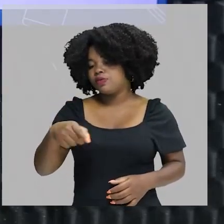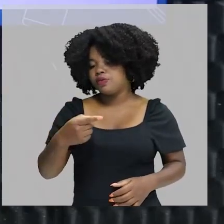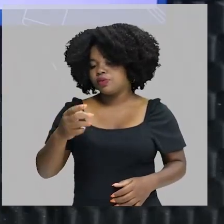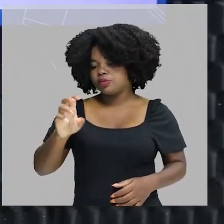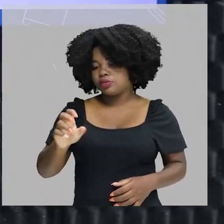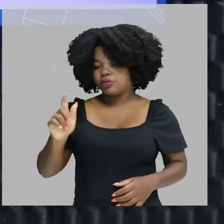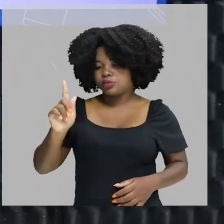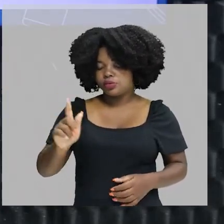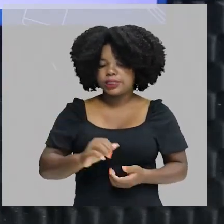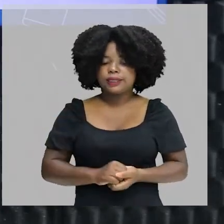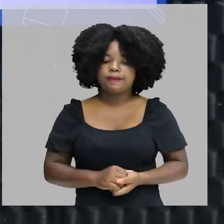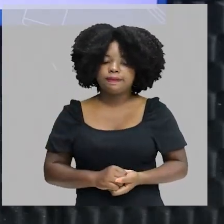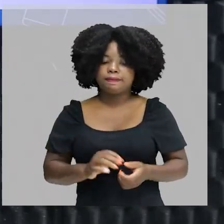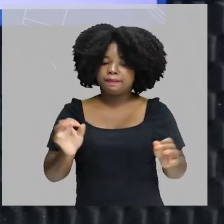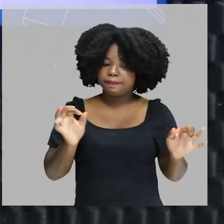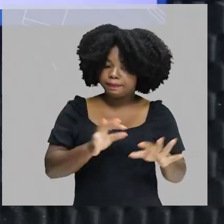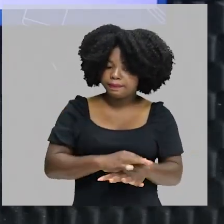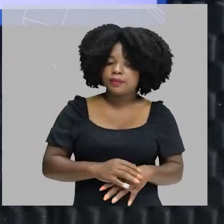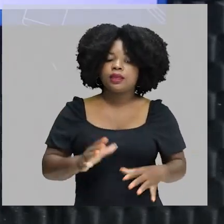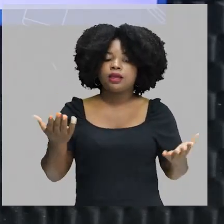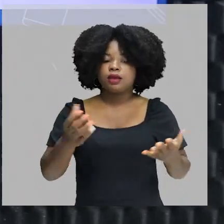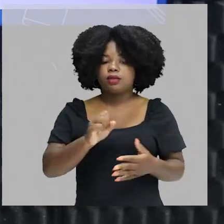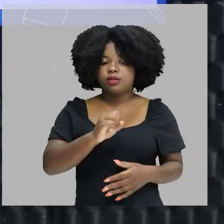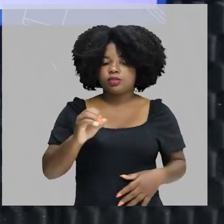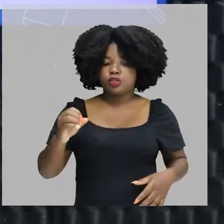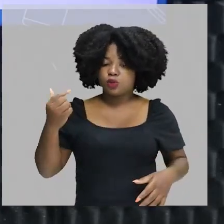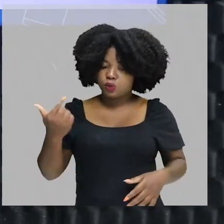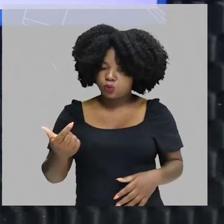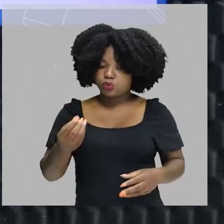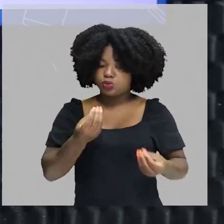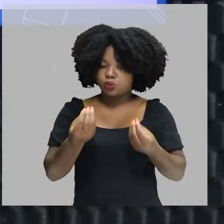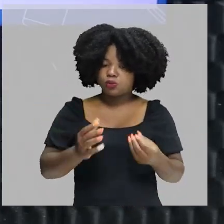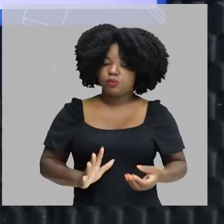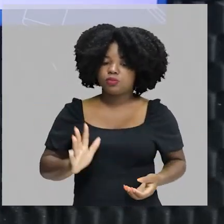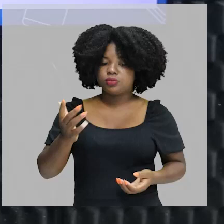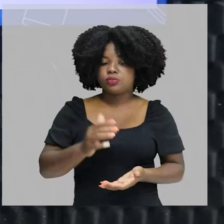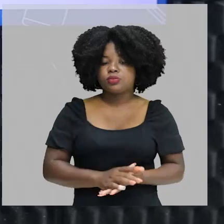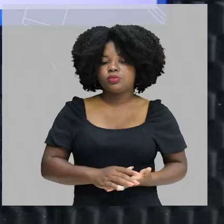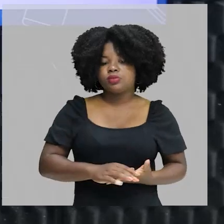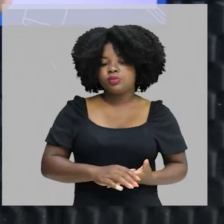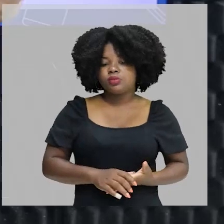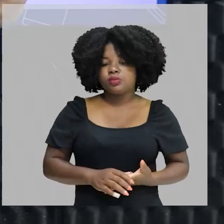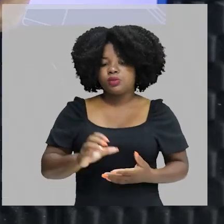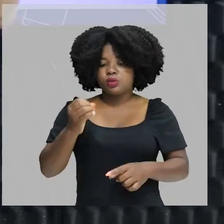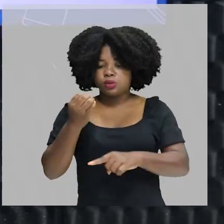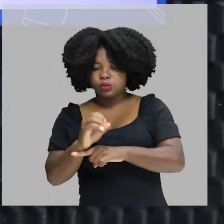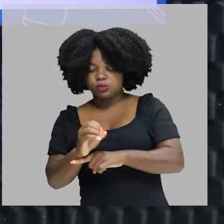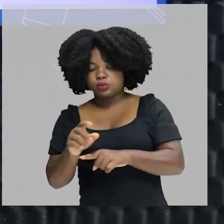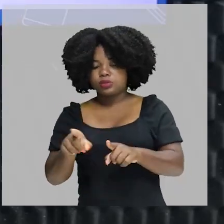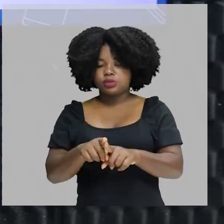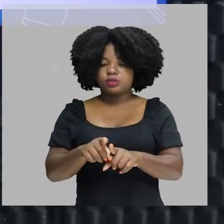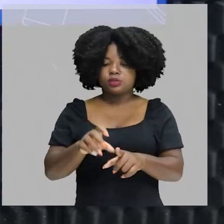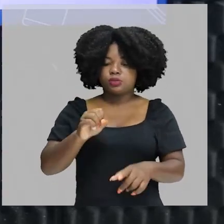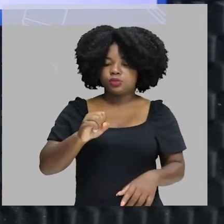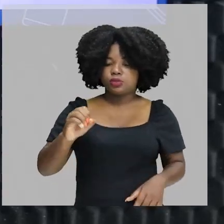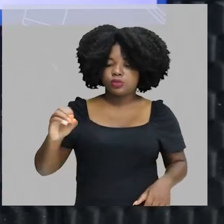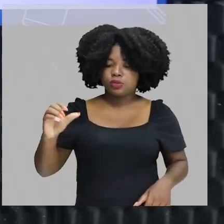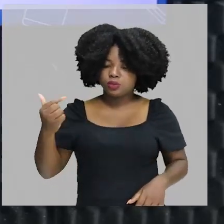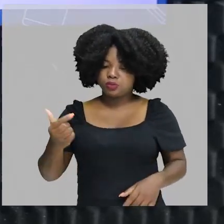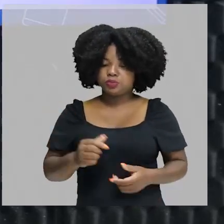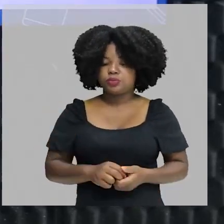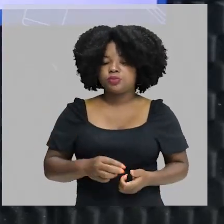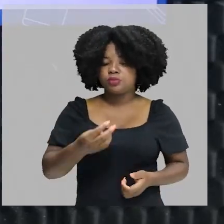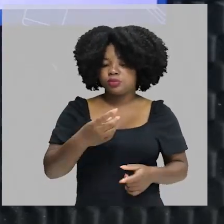gramas. Turminha, para o SO2, então vamos relacionar o oxigênio com o SO2,